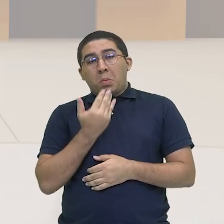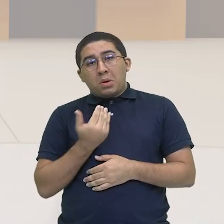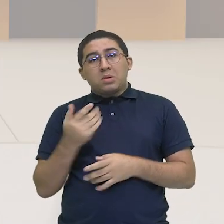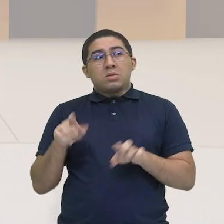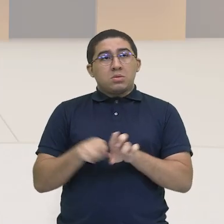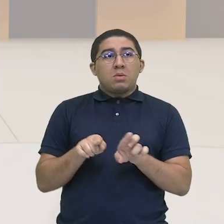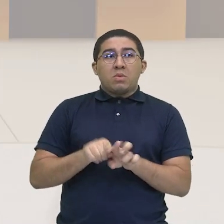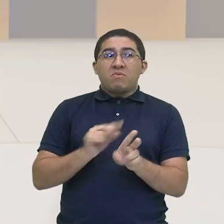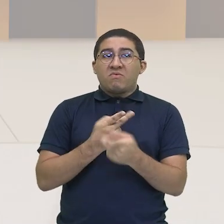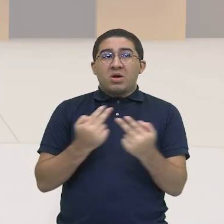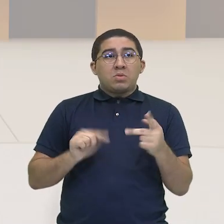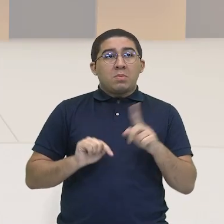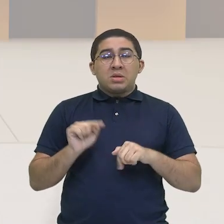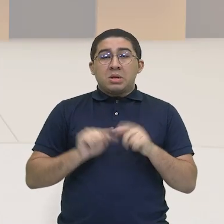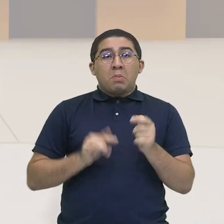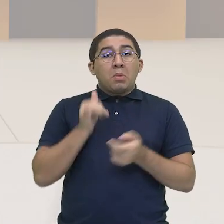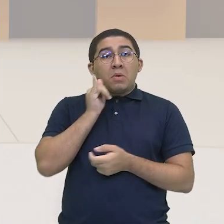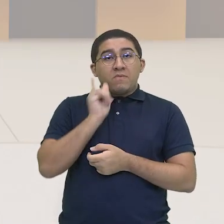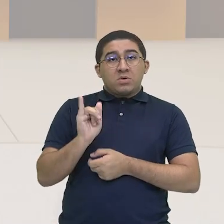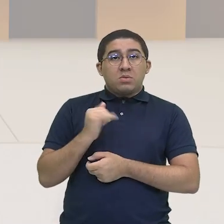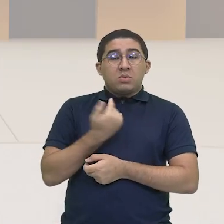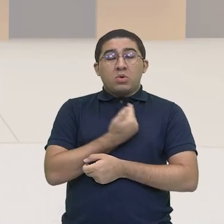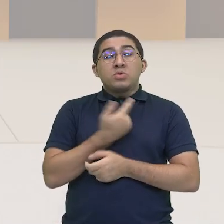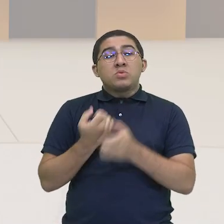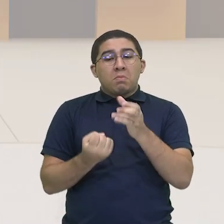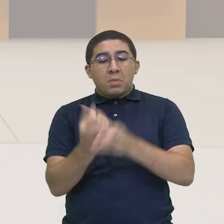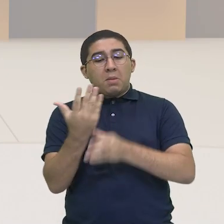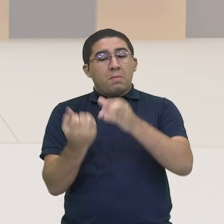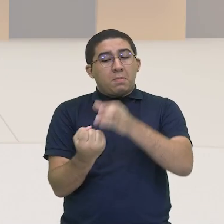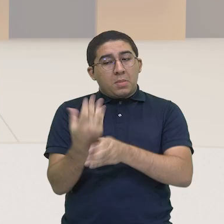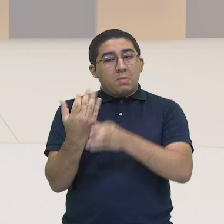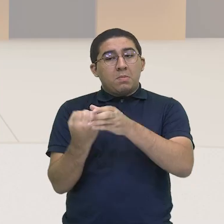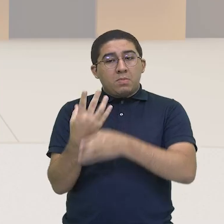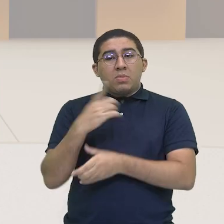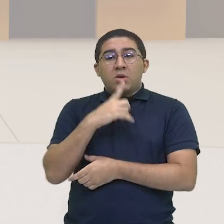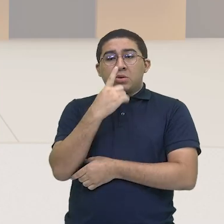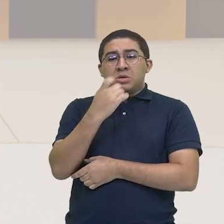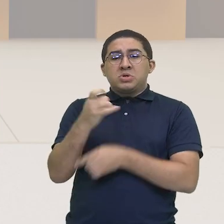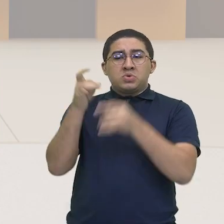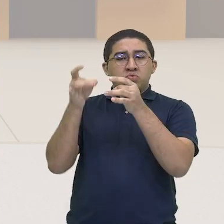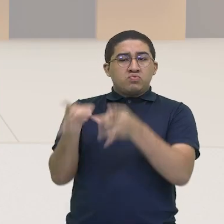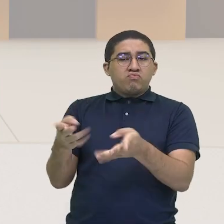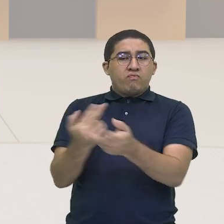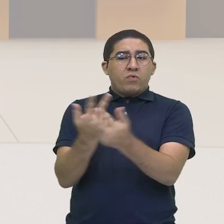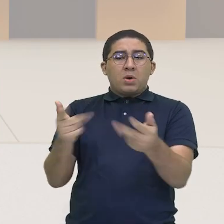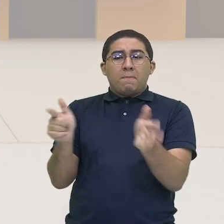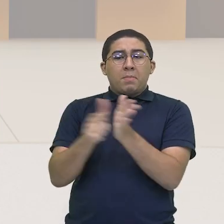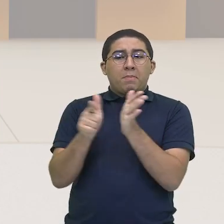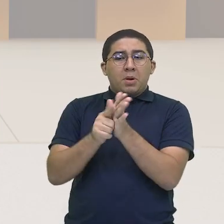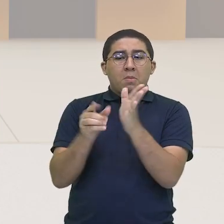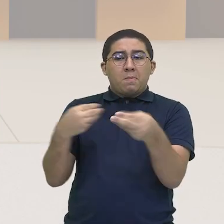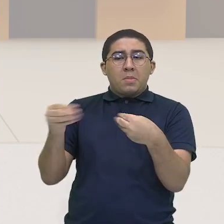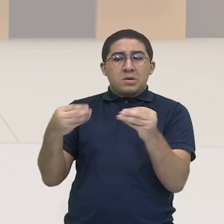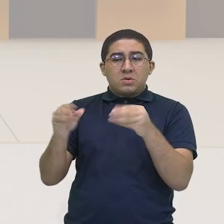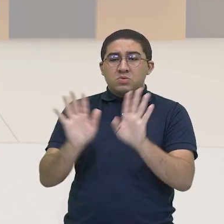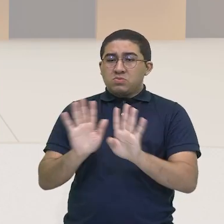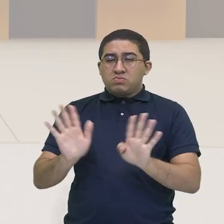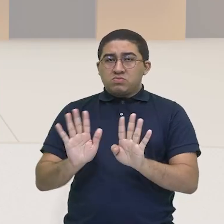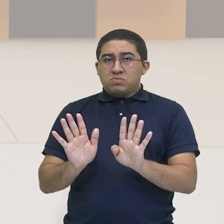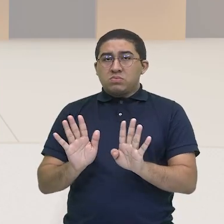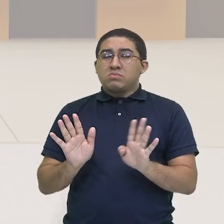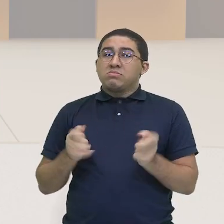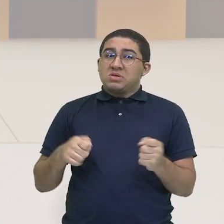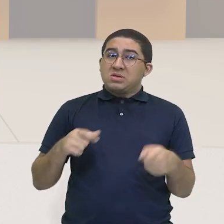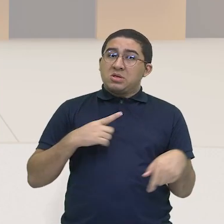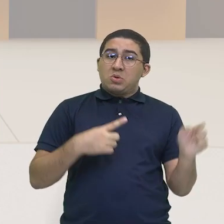de consumo. Então, para que a gente não produza muitos papéis, plásticos, a gente precisa fazer